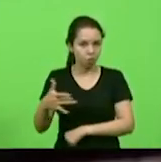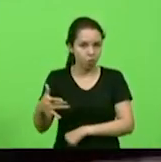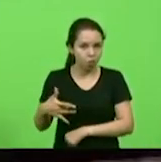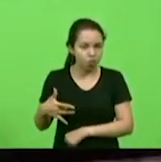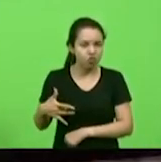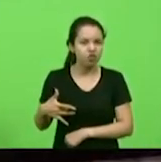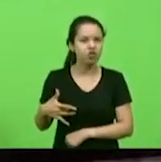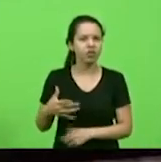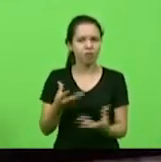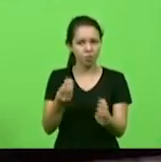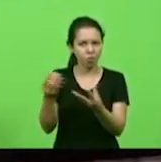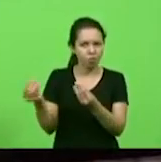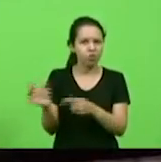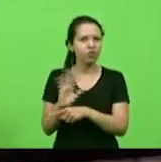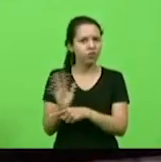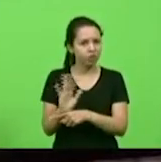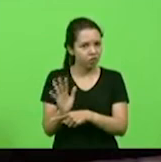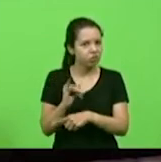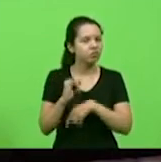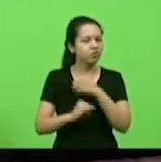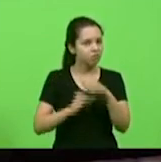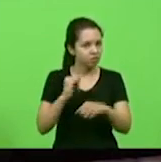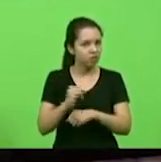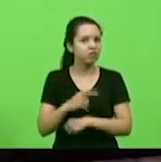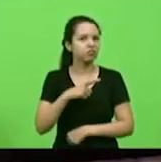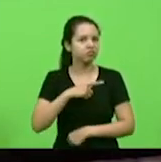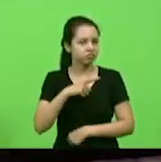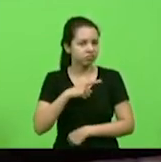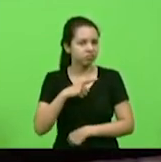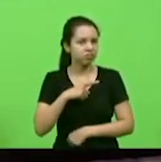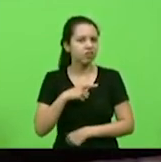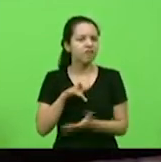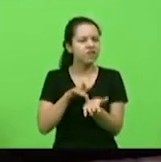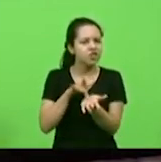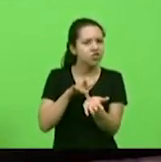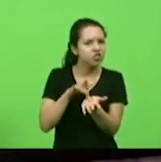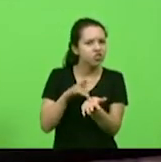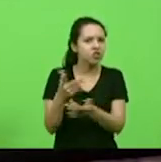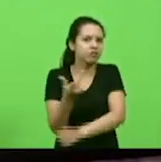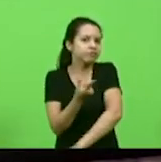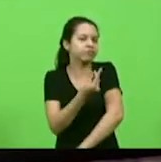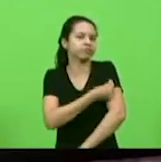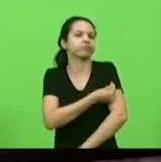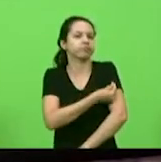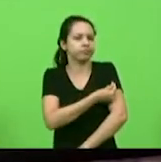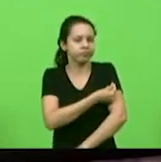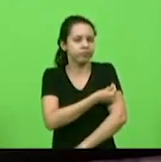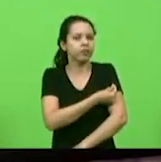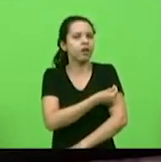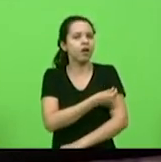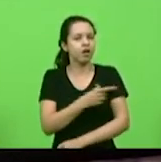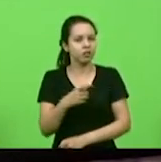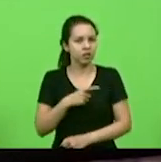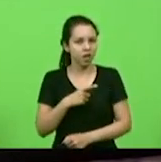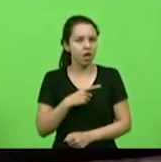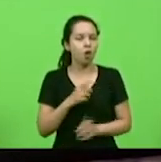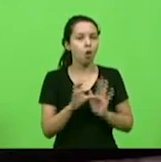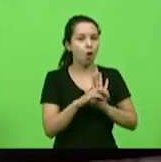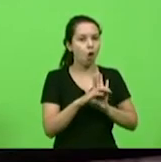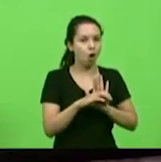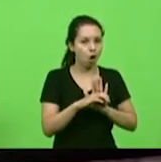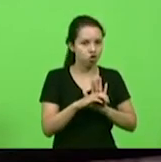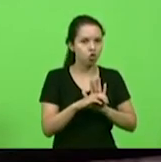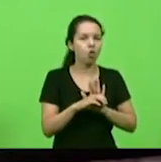esses agentes de saúde também podem ser enquadrados no Código Penal. Está bem tipificado isso no Código Penal, de